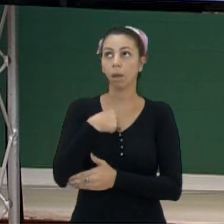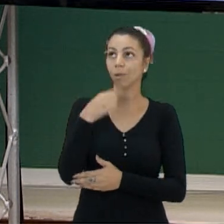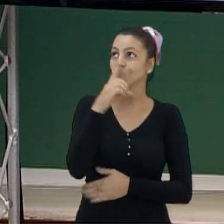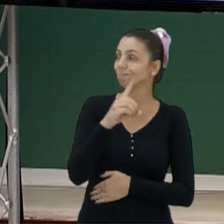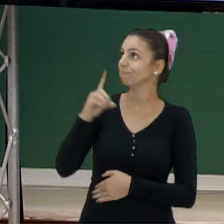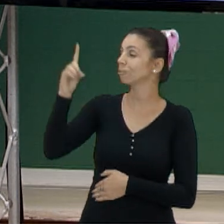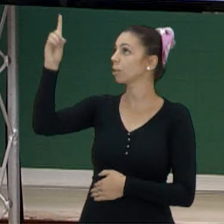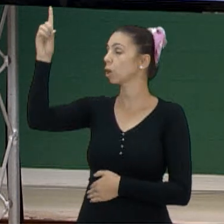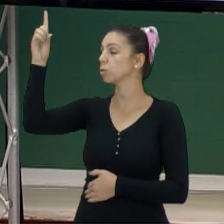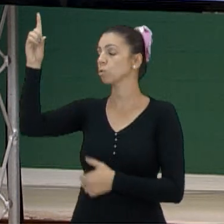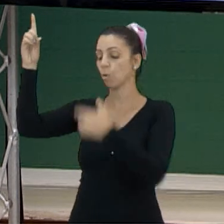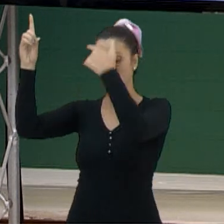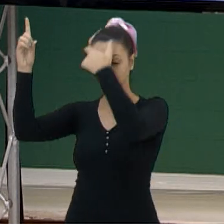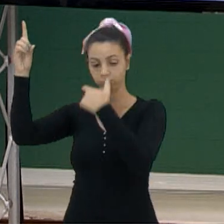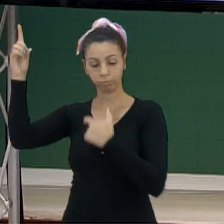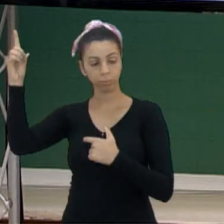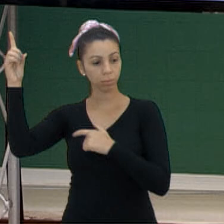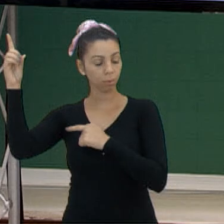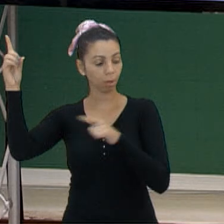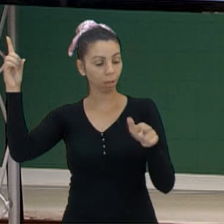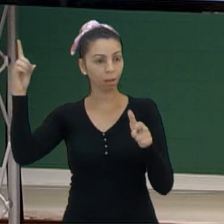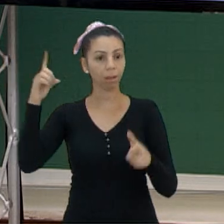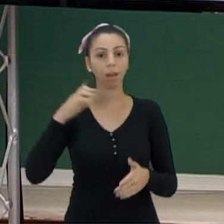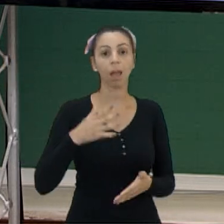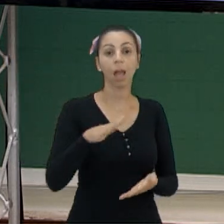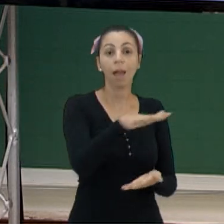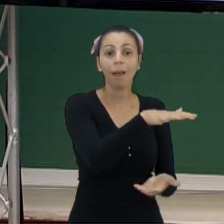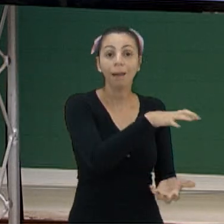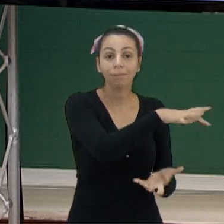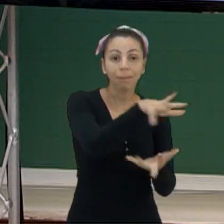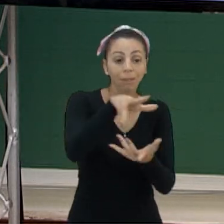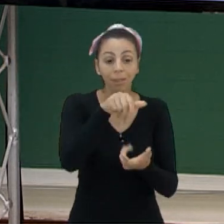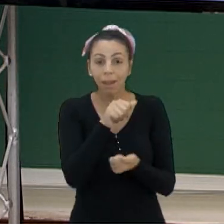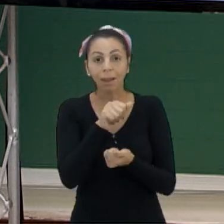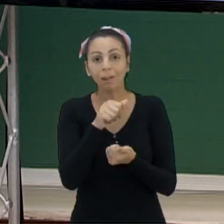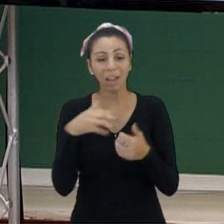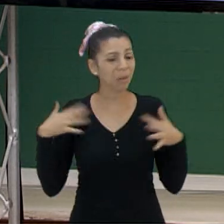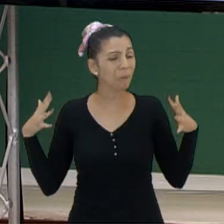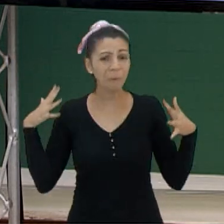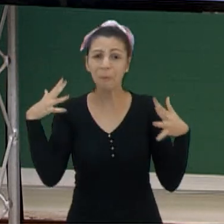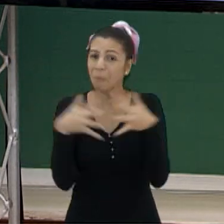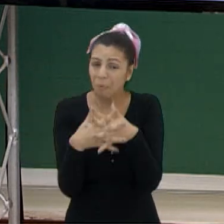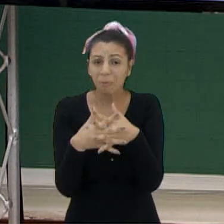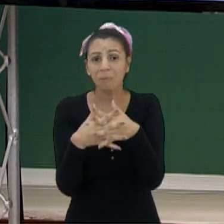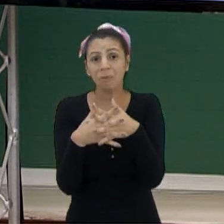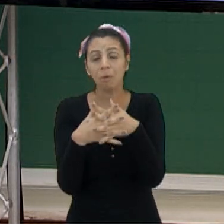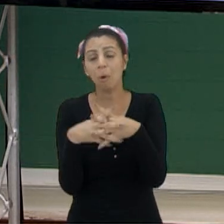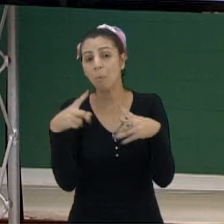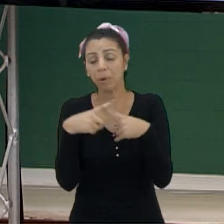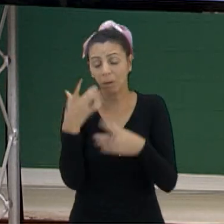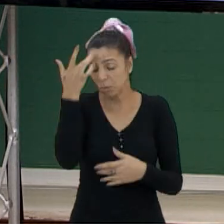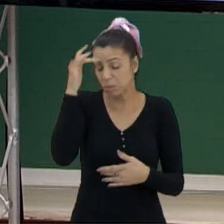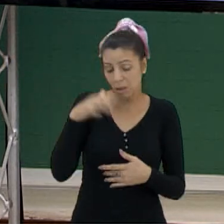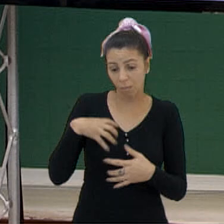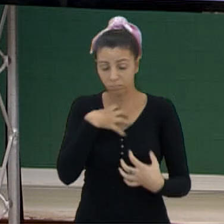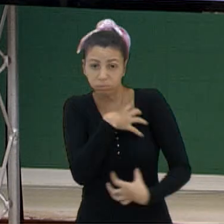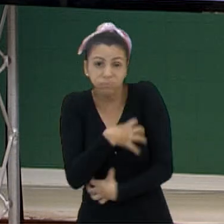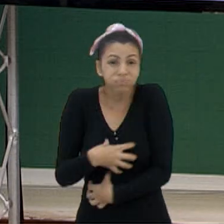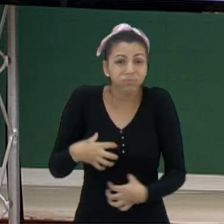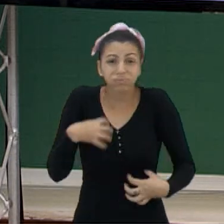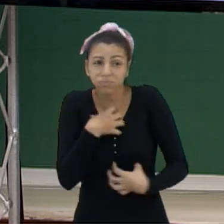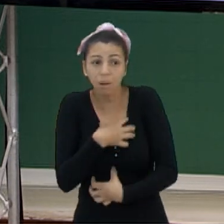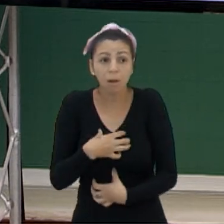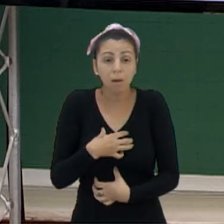dos poderosos das terras? E esse confronto é o marco do Barroco. Esses conflitos antagônicos,